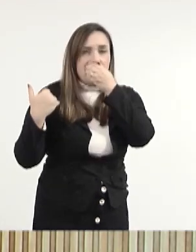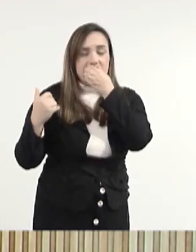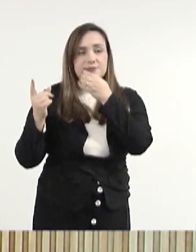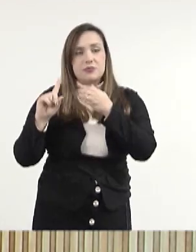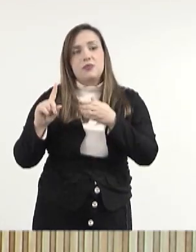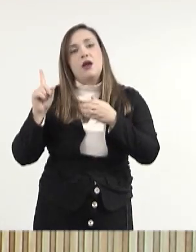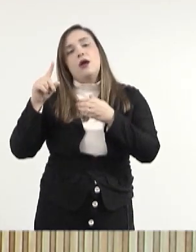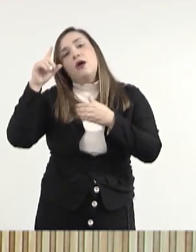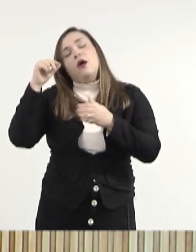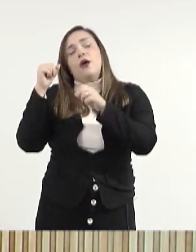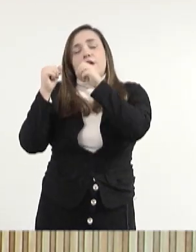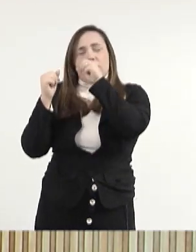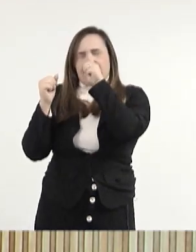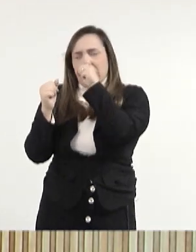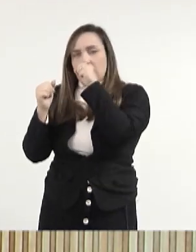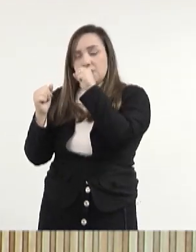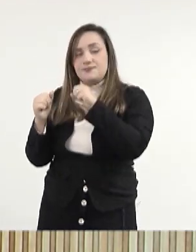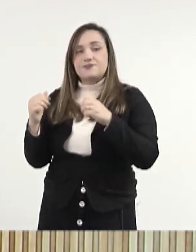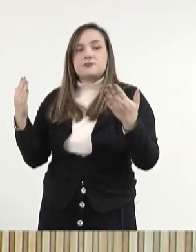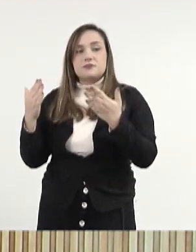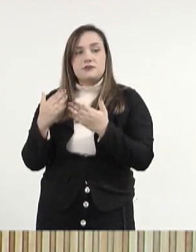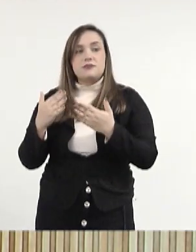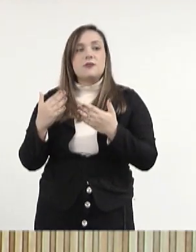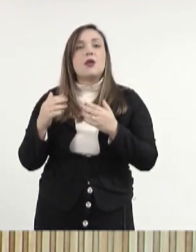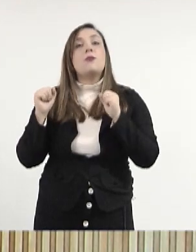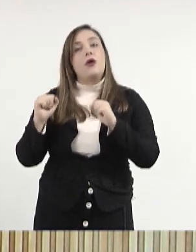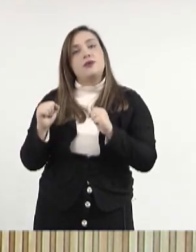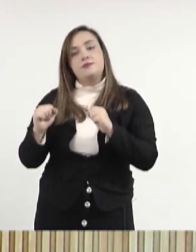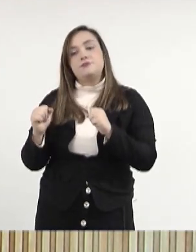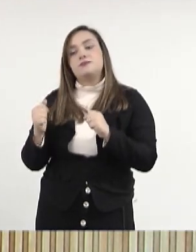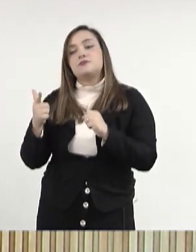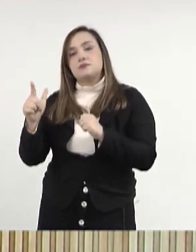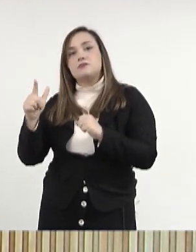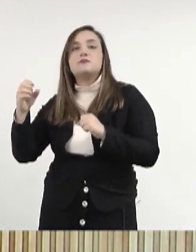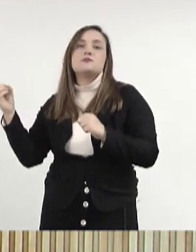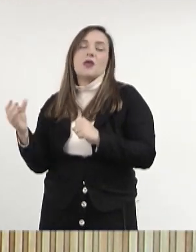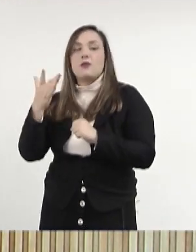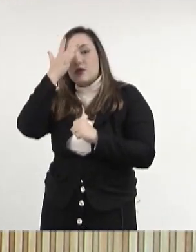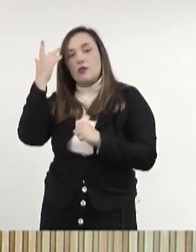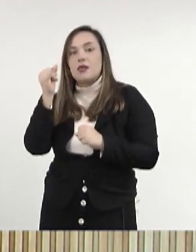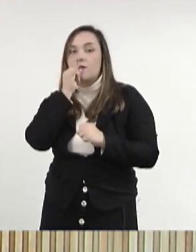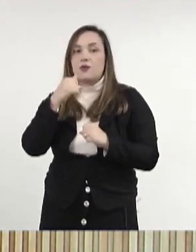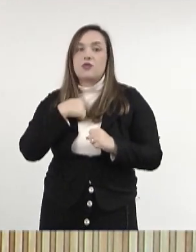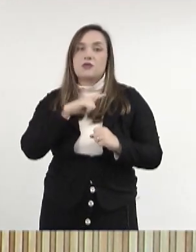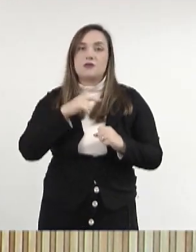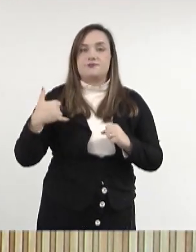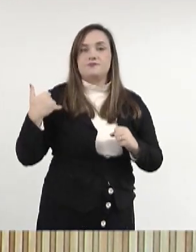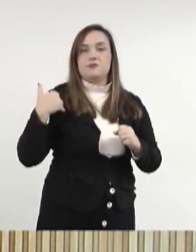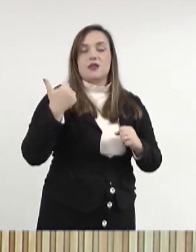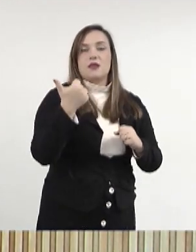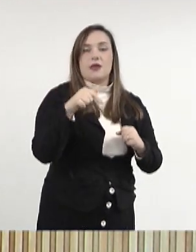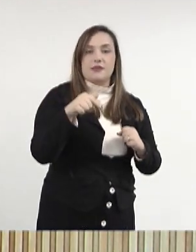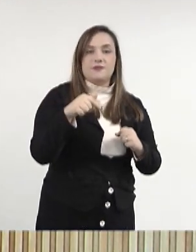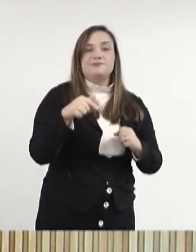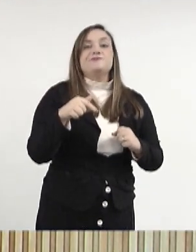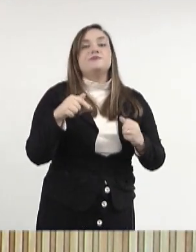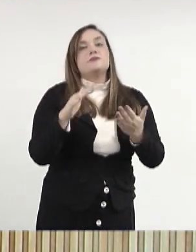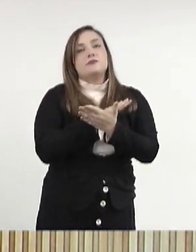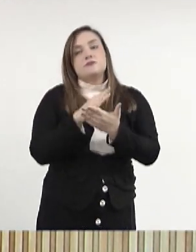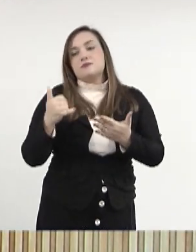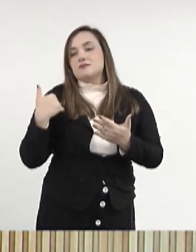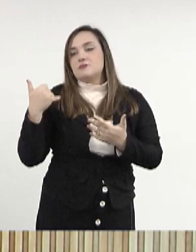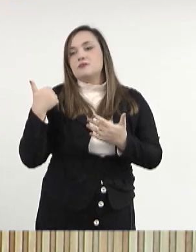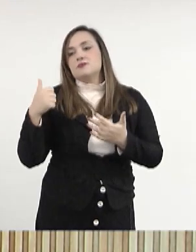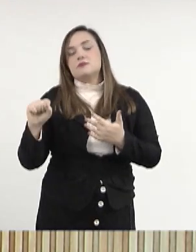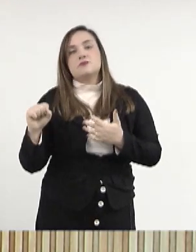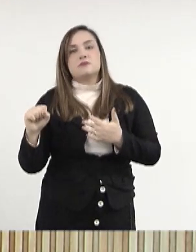da inscrição, que pode facilitar, inclusive permitir que outras pessoas se inscrevam. Tem 17 anos, mas esse ano eu vou completar 18, eu já estaria fora de algumas modalidades, mas no